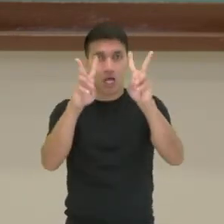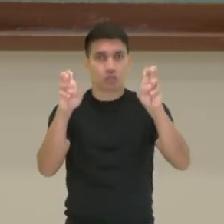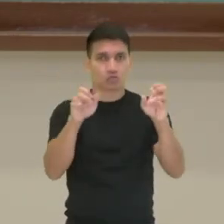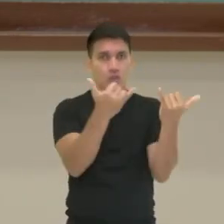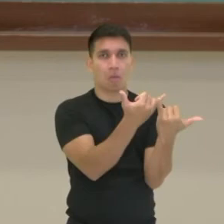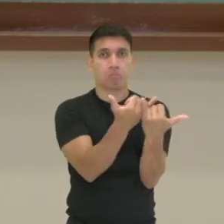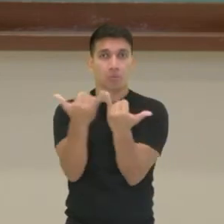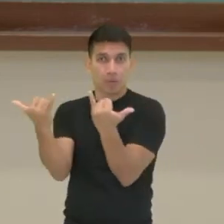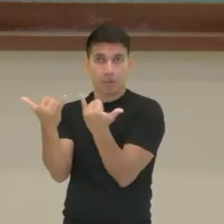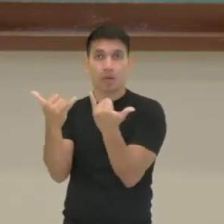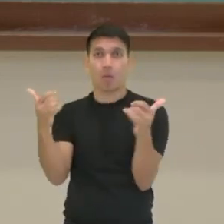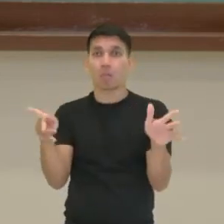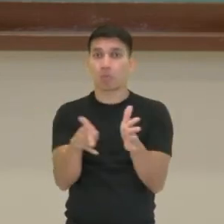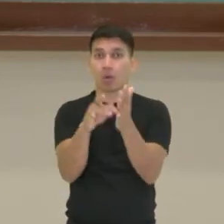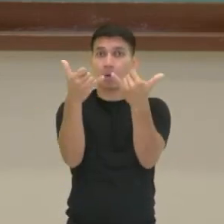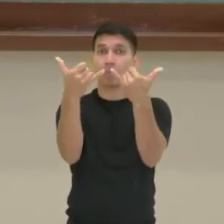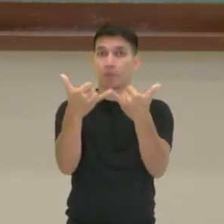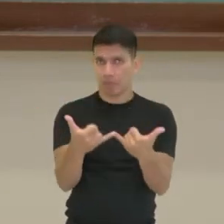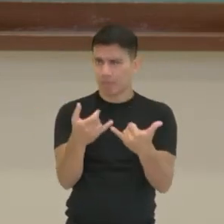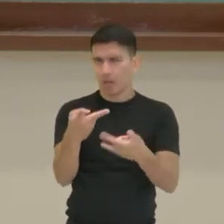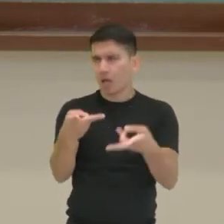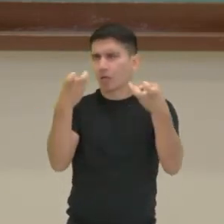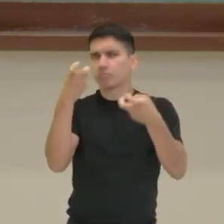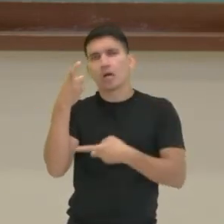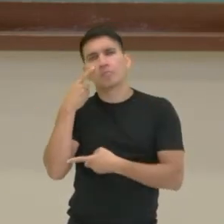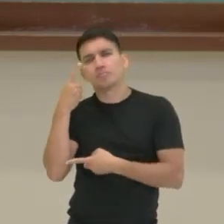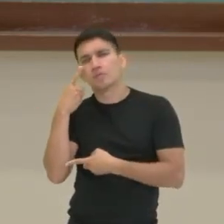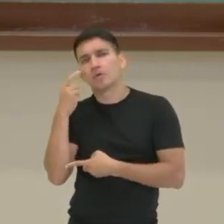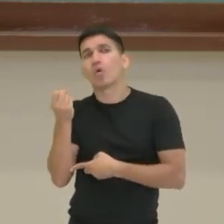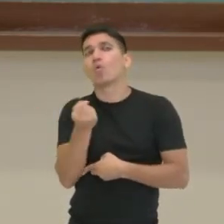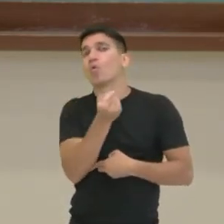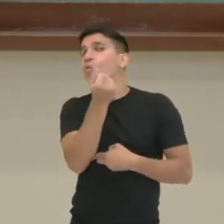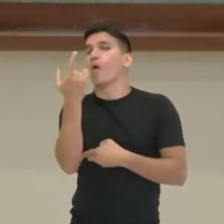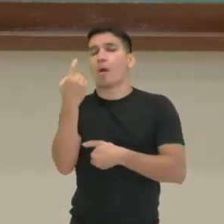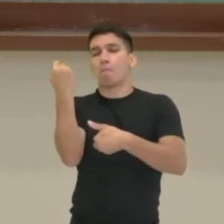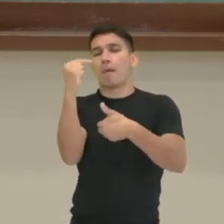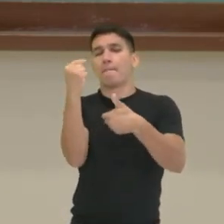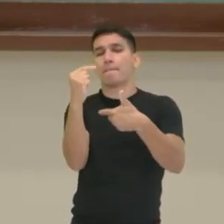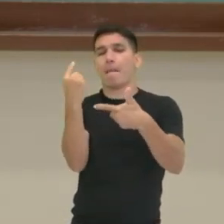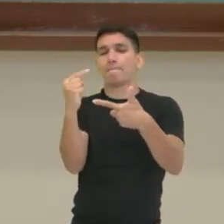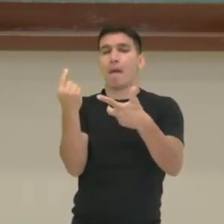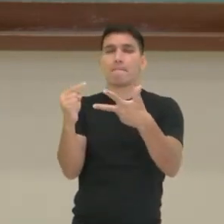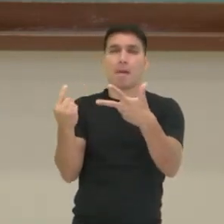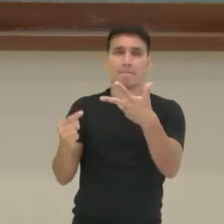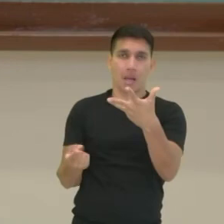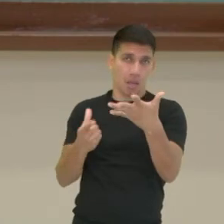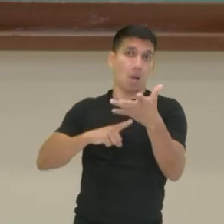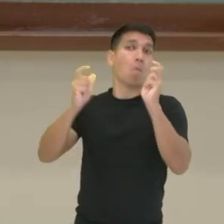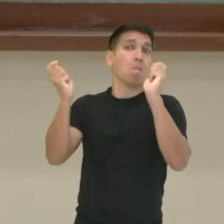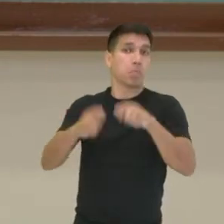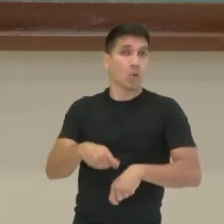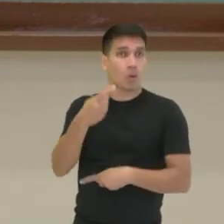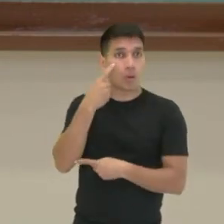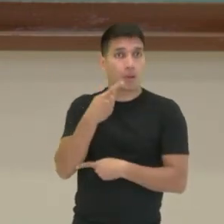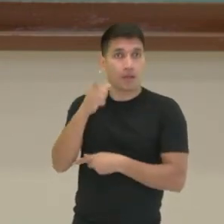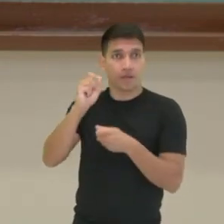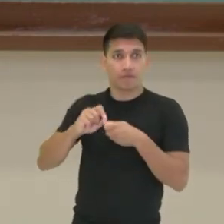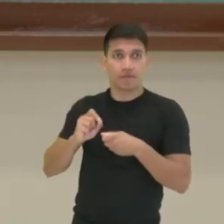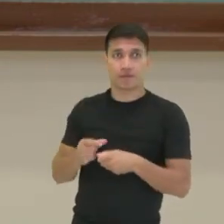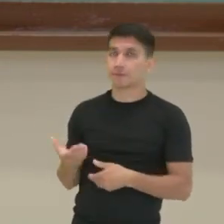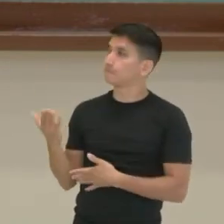coordenadas sindéticas, vamos observar aqui as 5 possibilidades que nós temos. Então, as